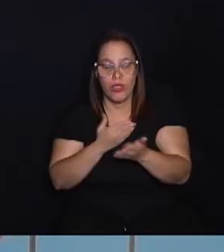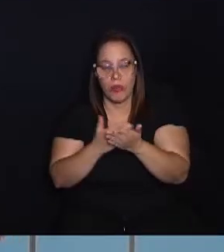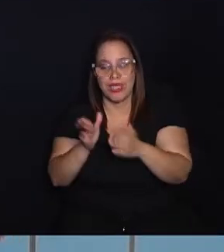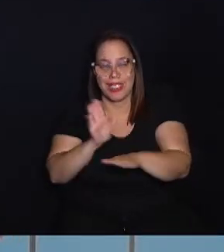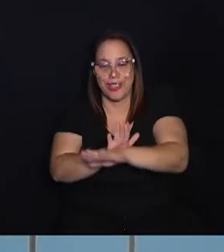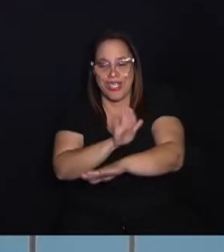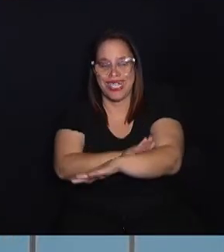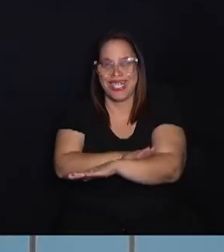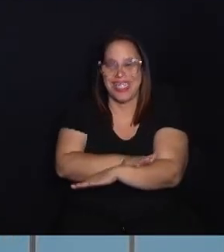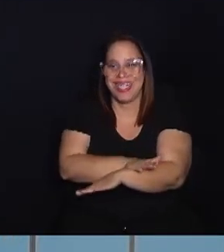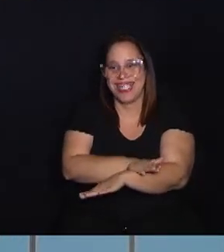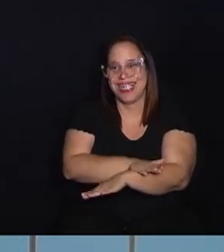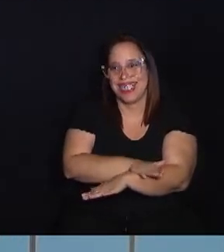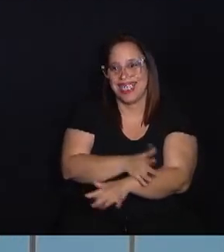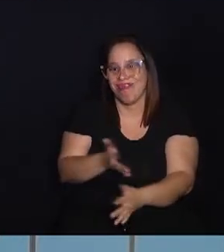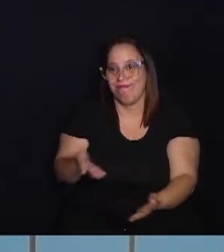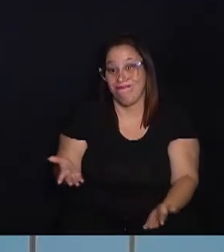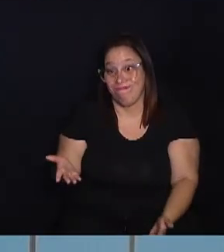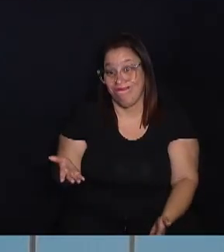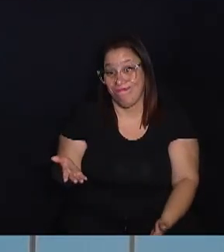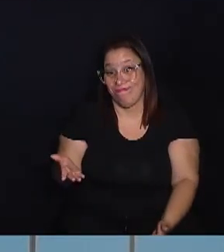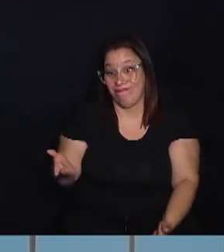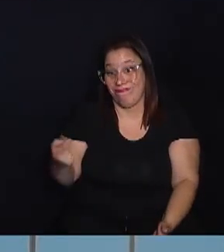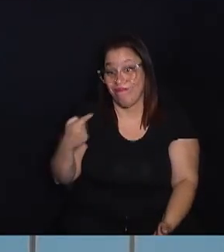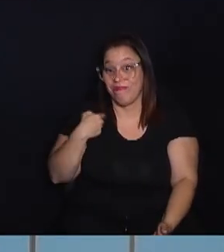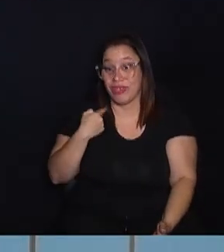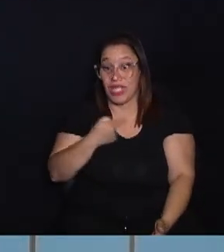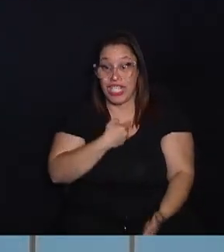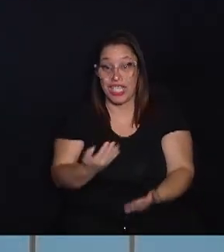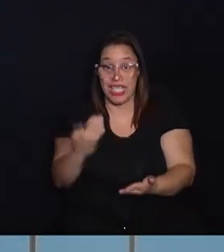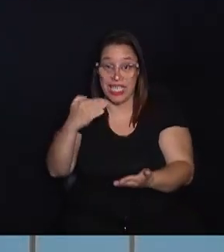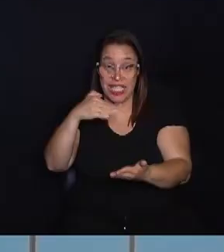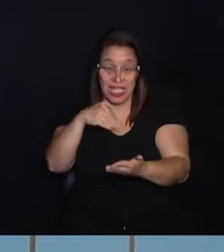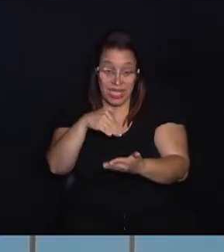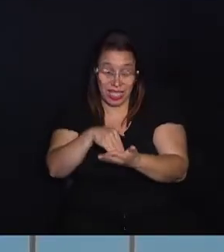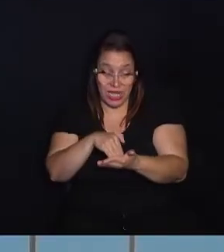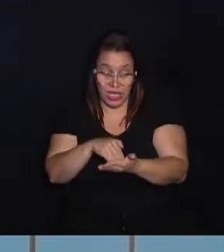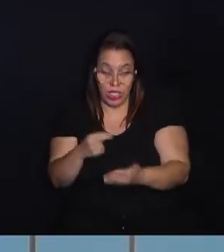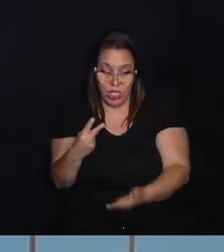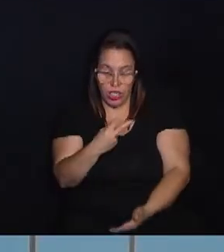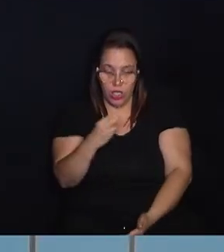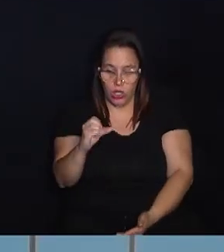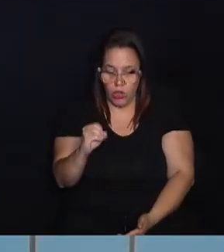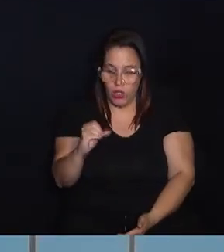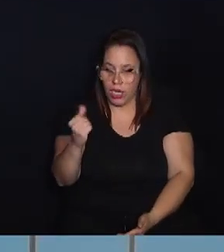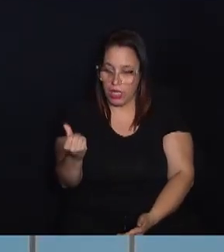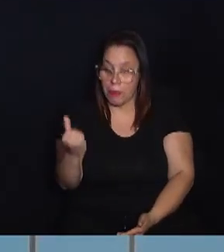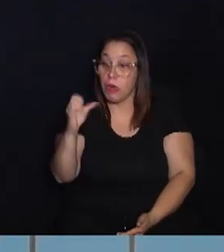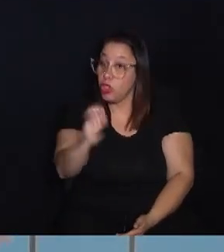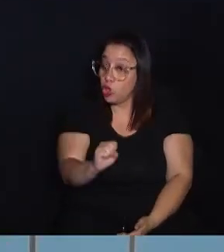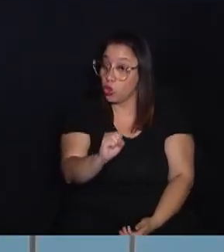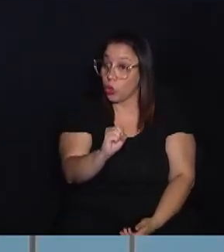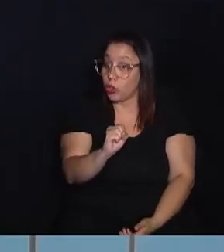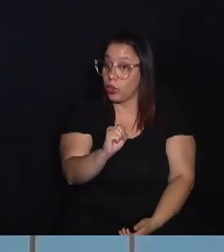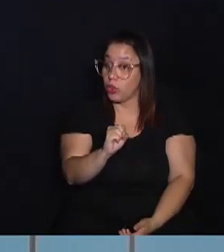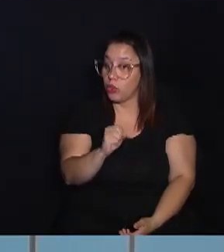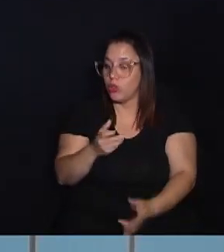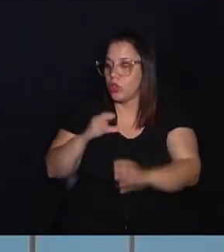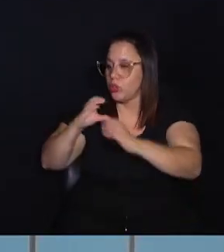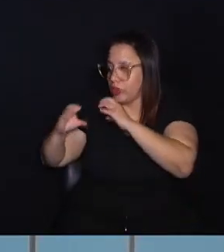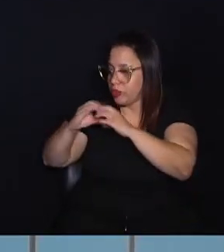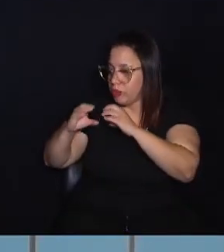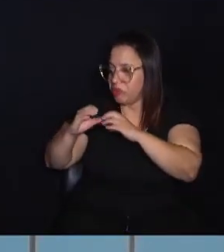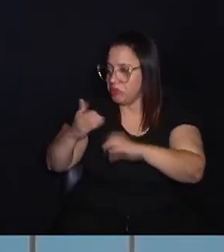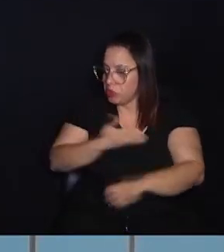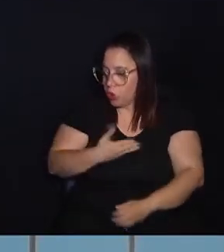ajudar. Então, o que a gente está trazendo? E isso em 2018, eu tive conversando com o pessoal do